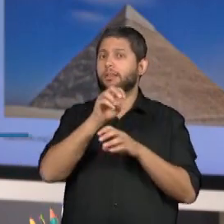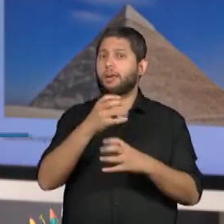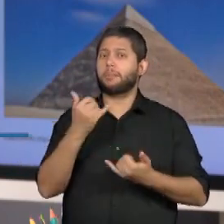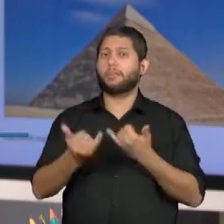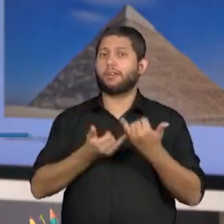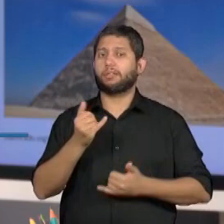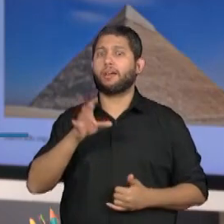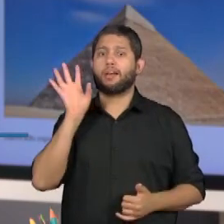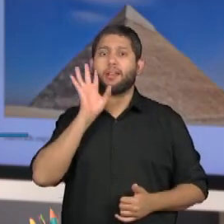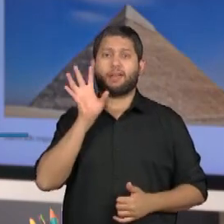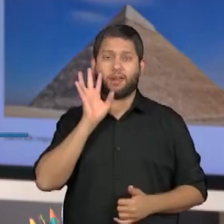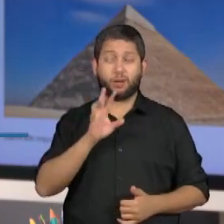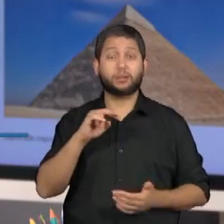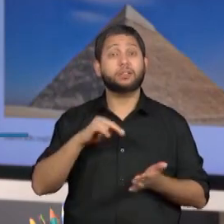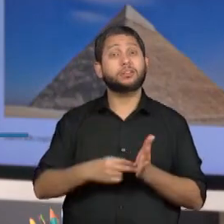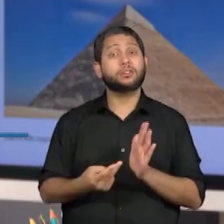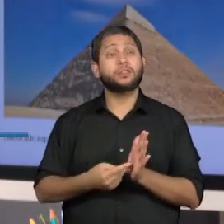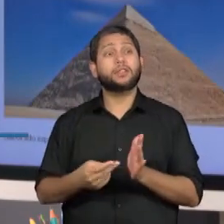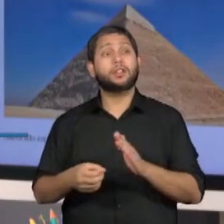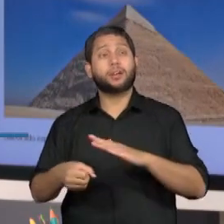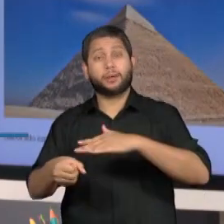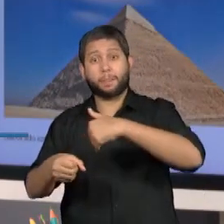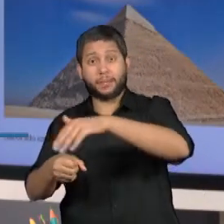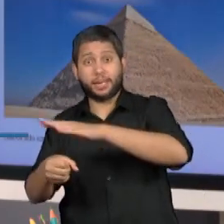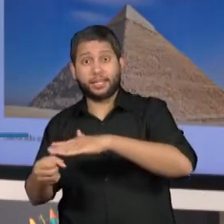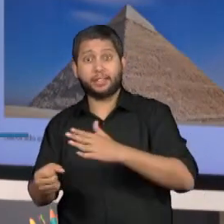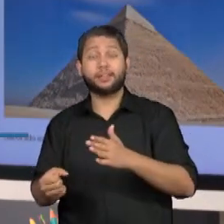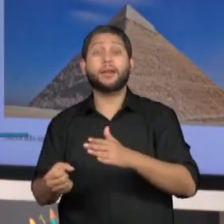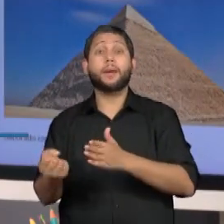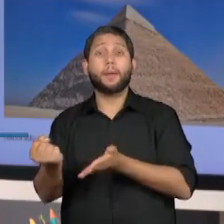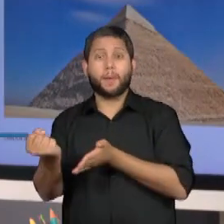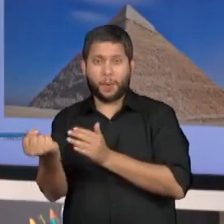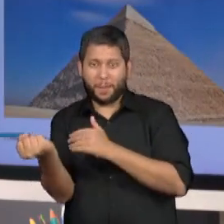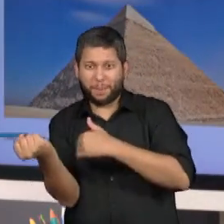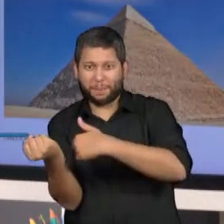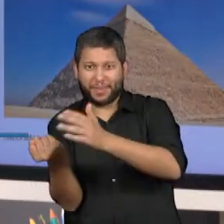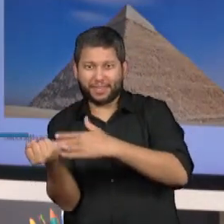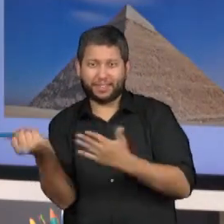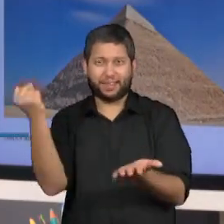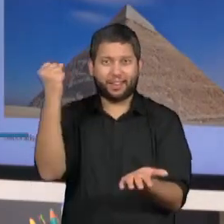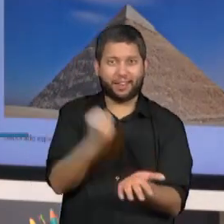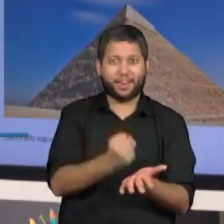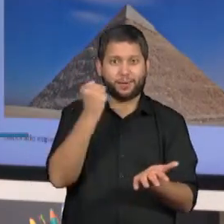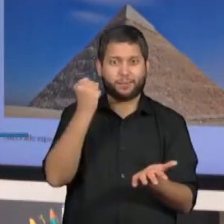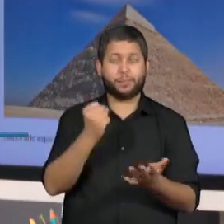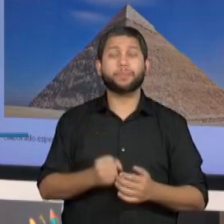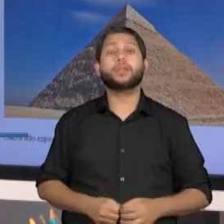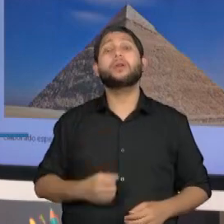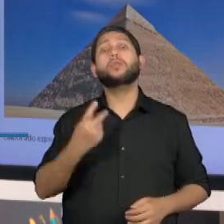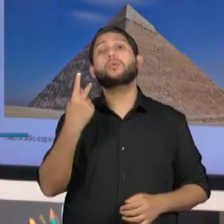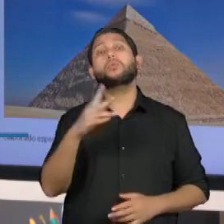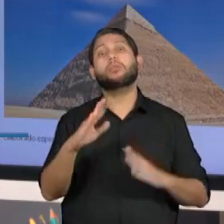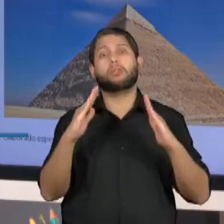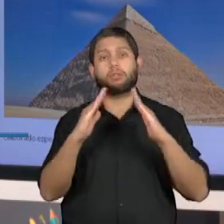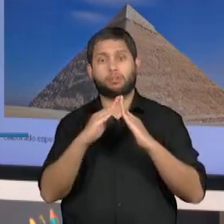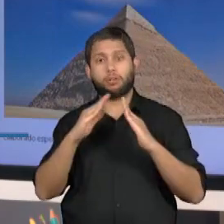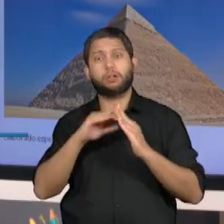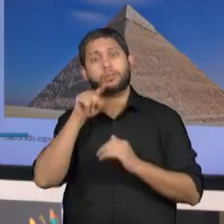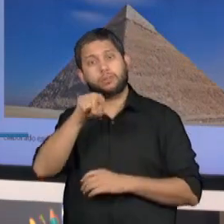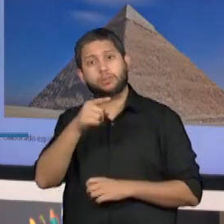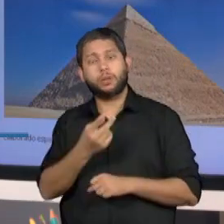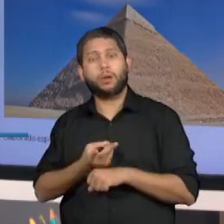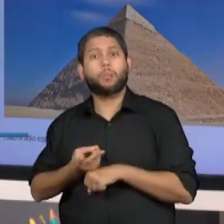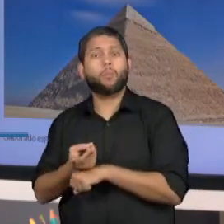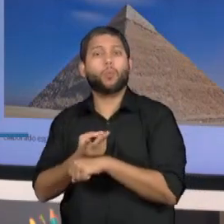que é carimbo das figuras geométricas. Então, vocês vão procurar aí na casa de vocês objetos